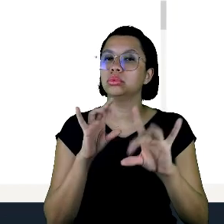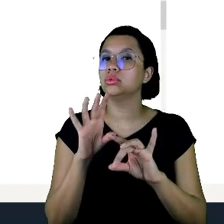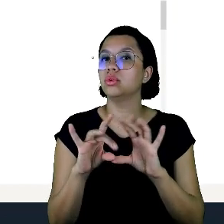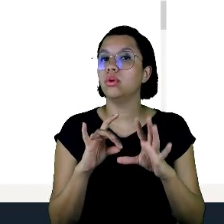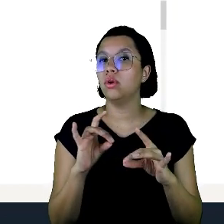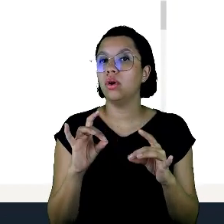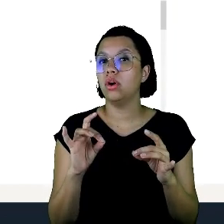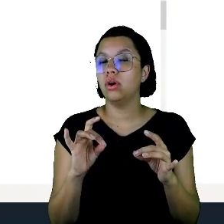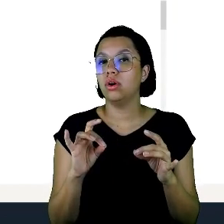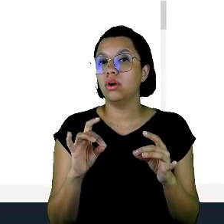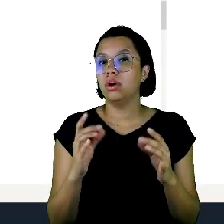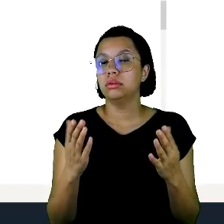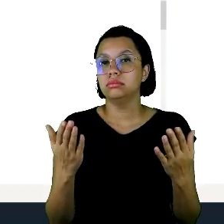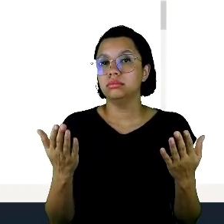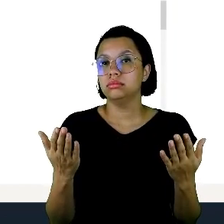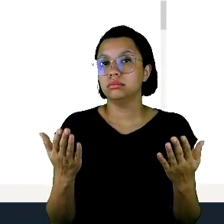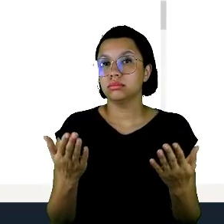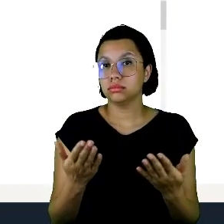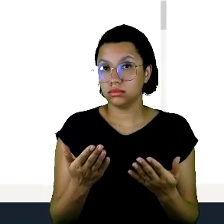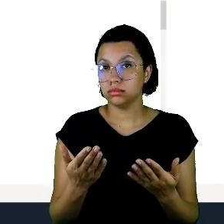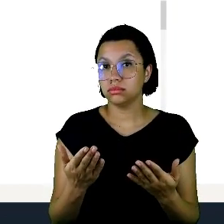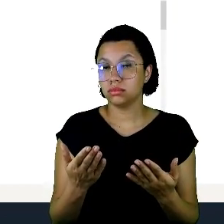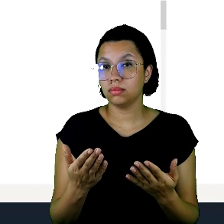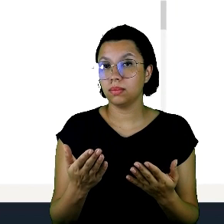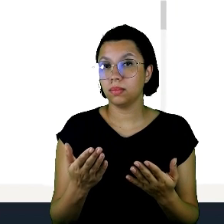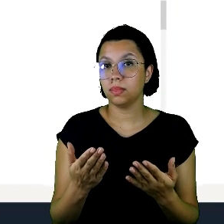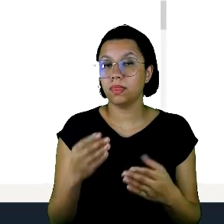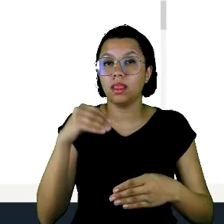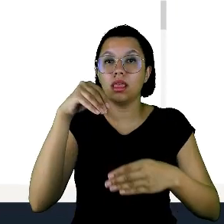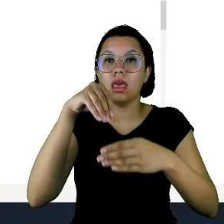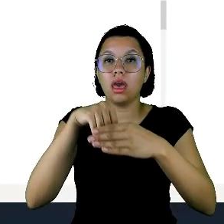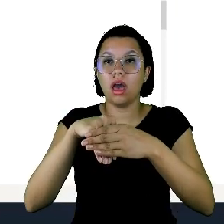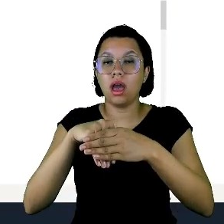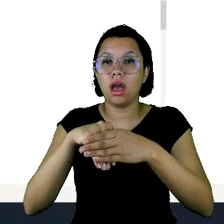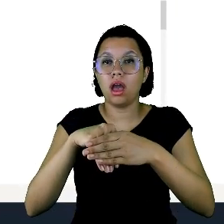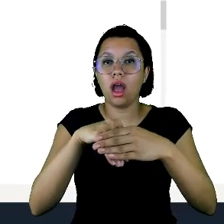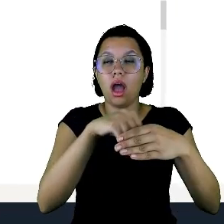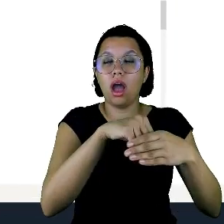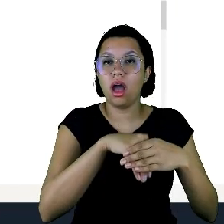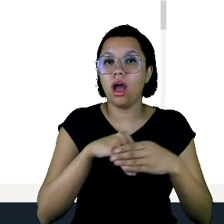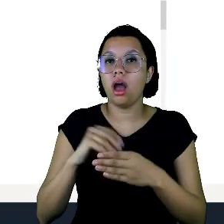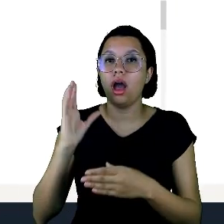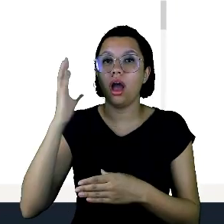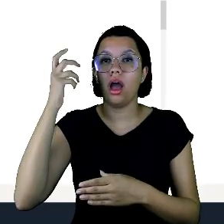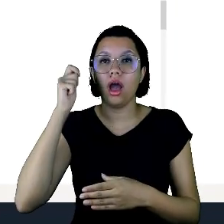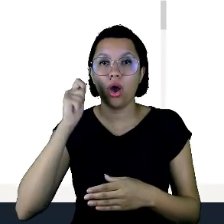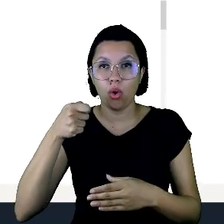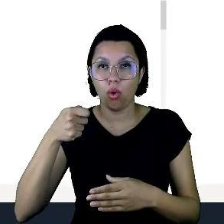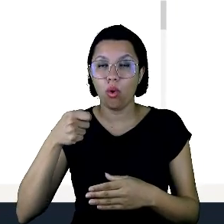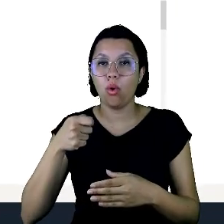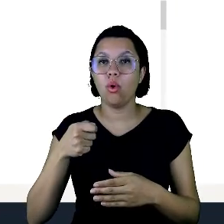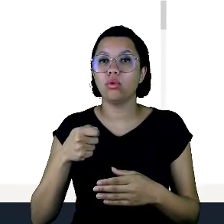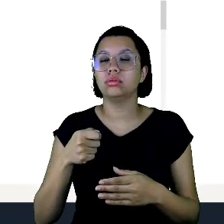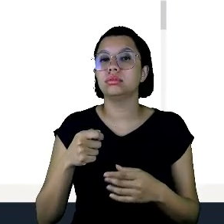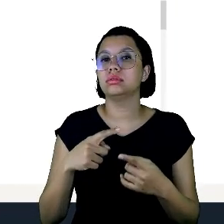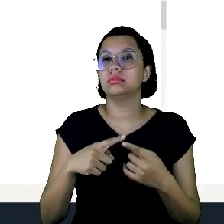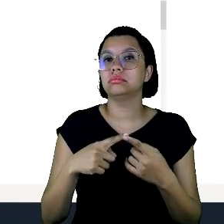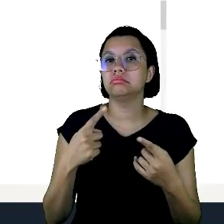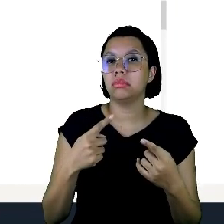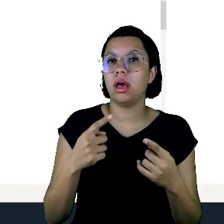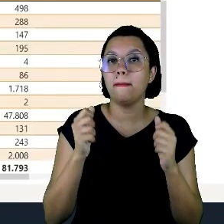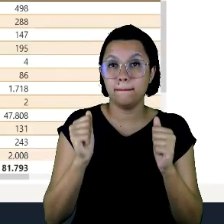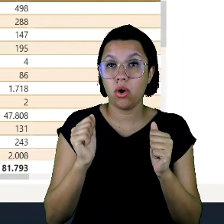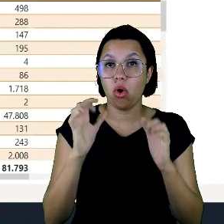também posso selecionar, aqui nós estamos com acordos, decisões terminativas e acordo homologado selecionado, mas eu posso